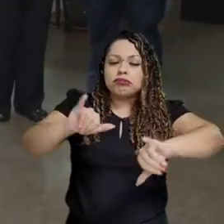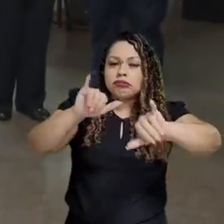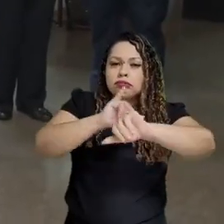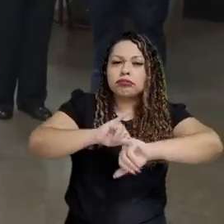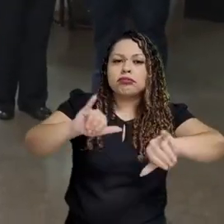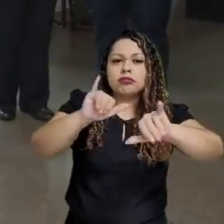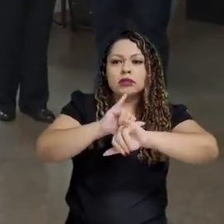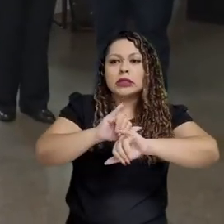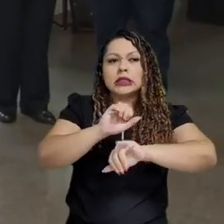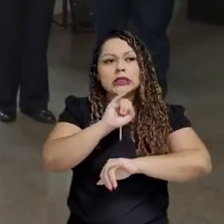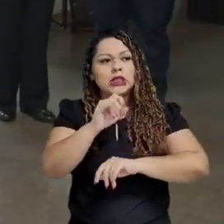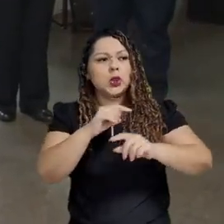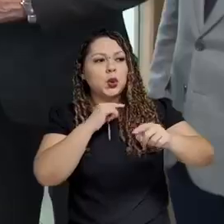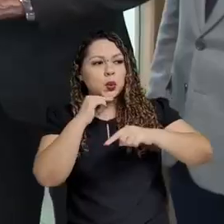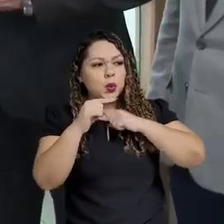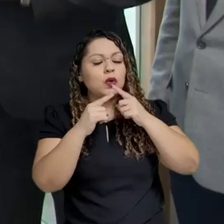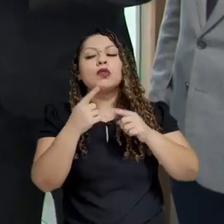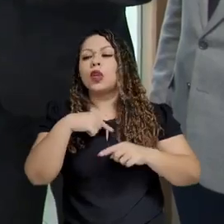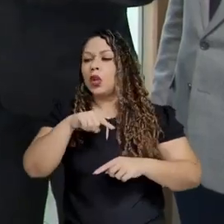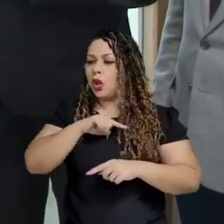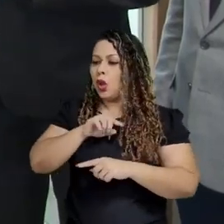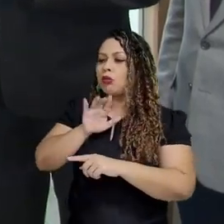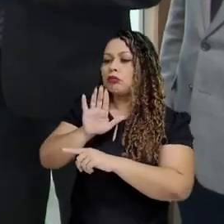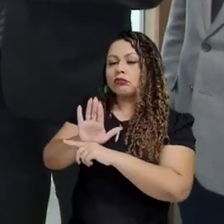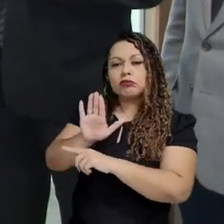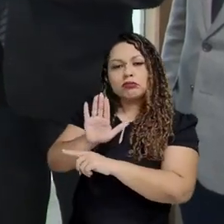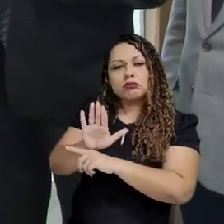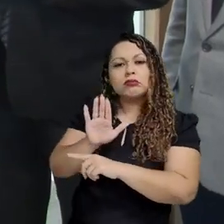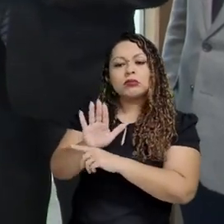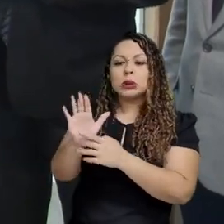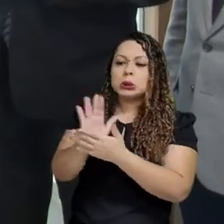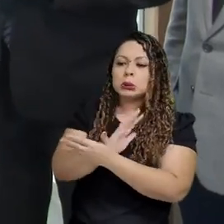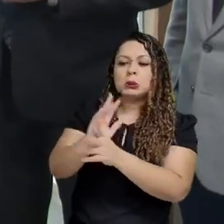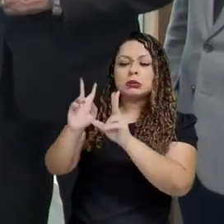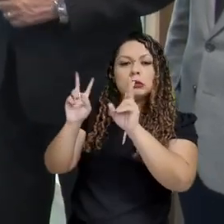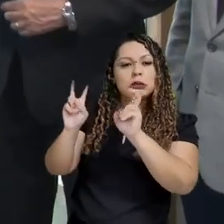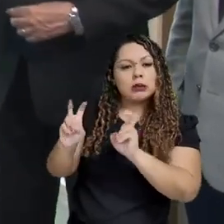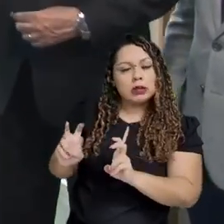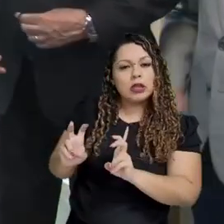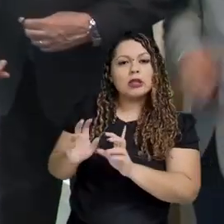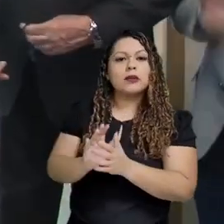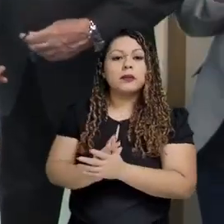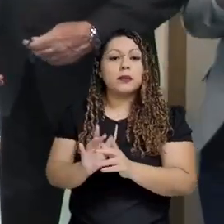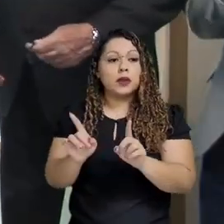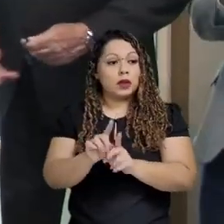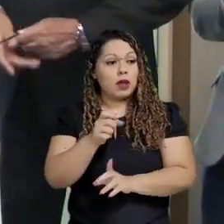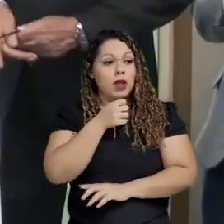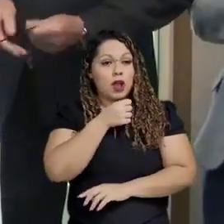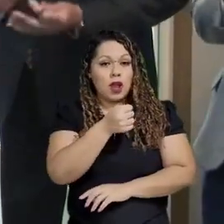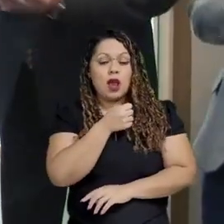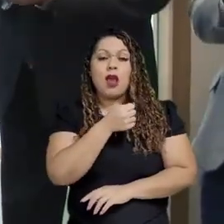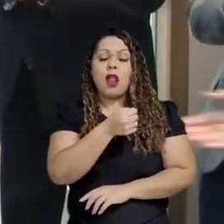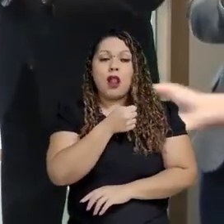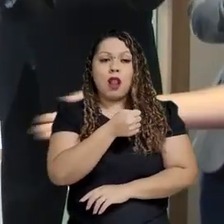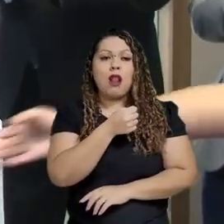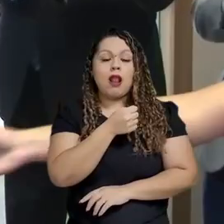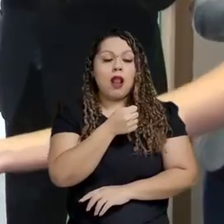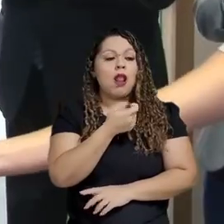informações, esclarecendo determinadas situações, como a imprensa diz,